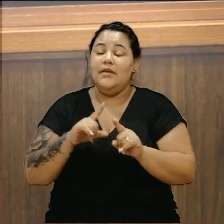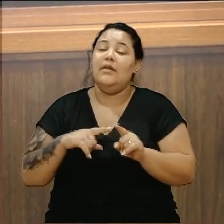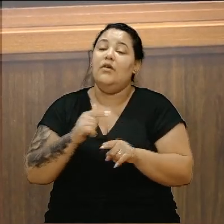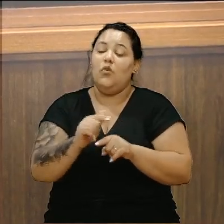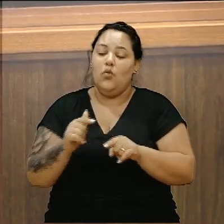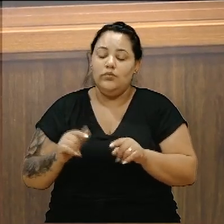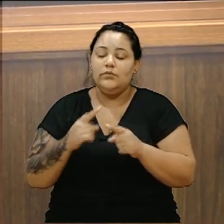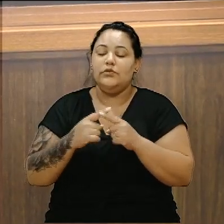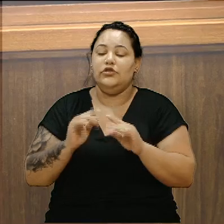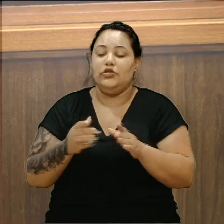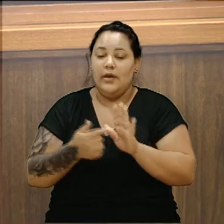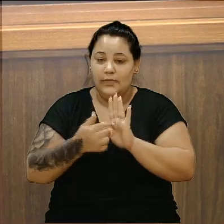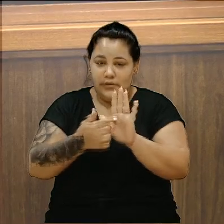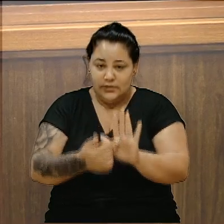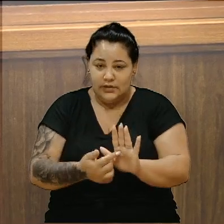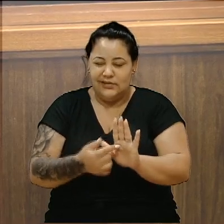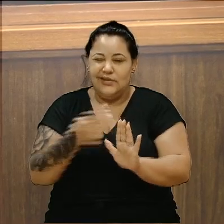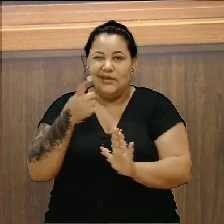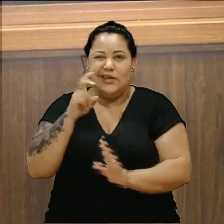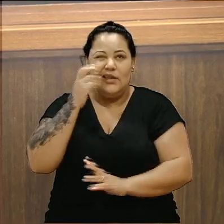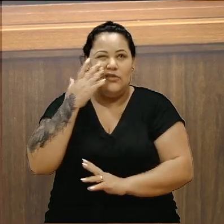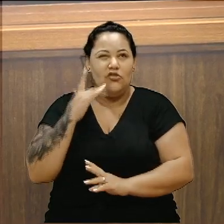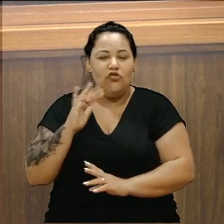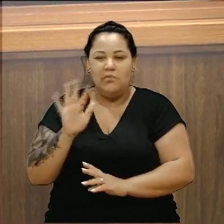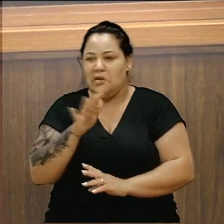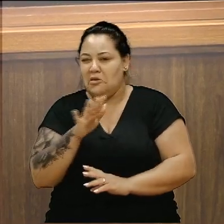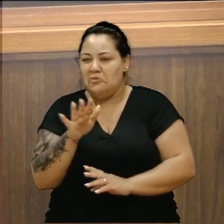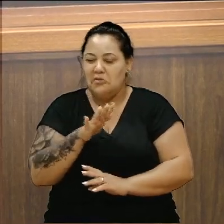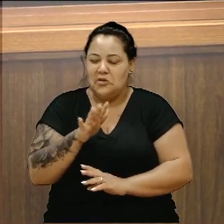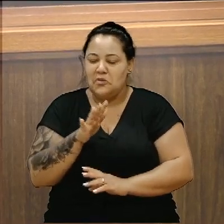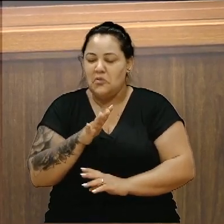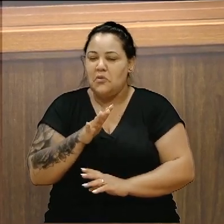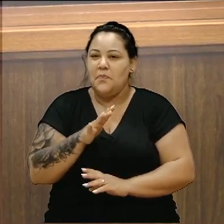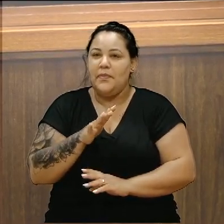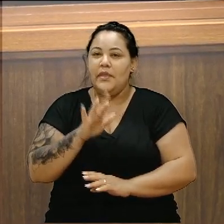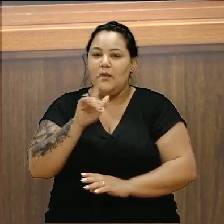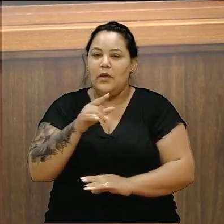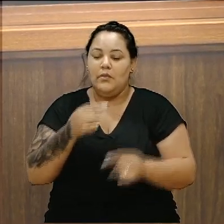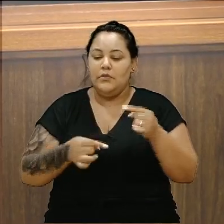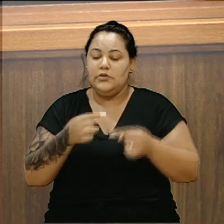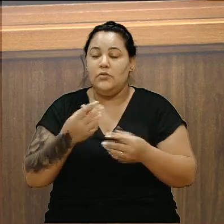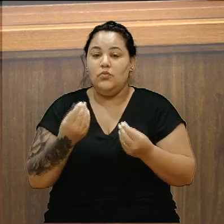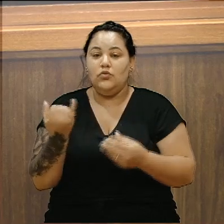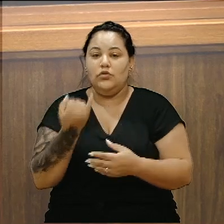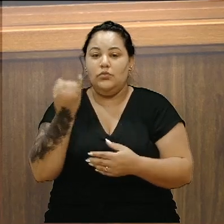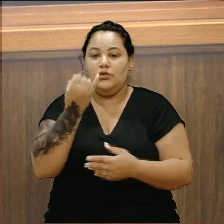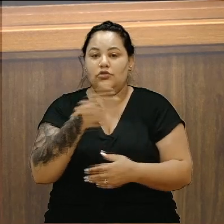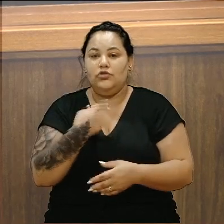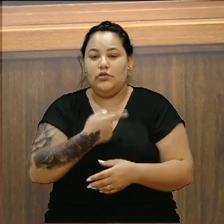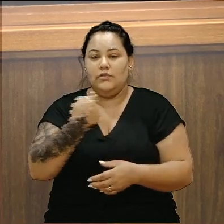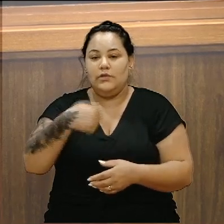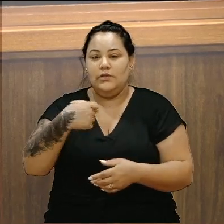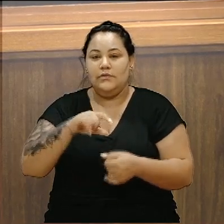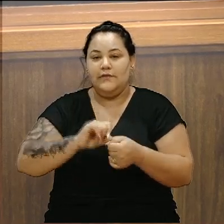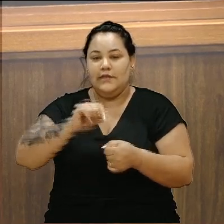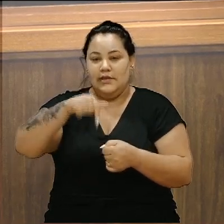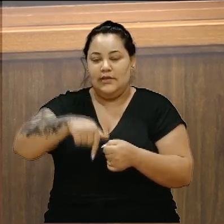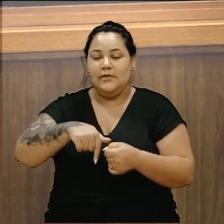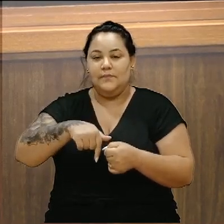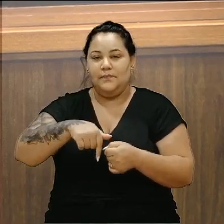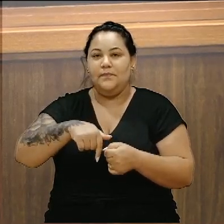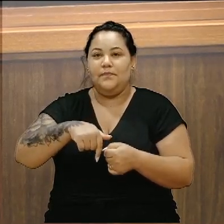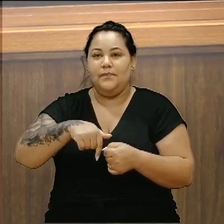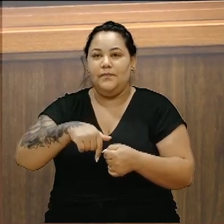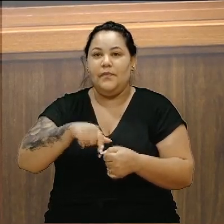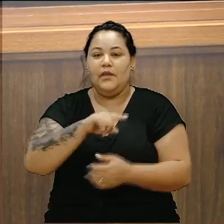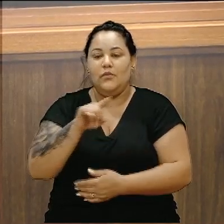já há 15 dias, então, é um debate importante que nós precisamos fazer aqui nessa casa, para além